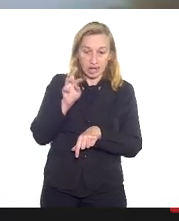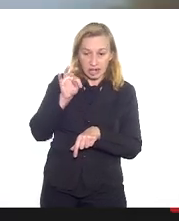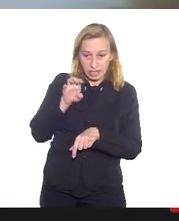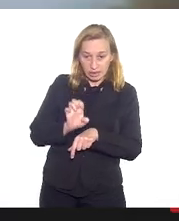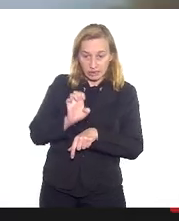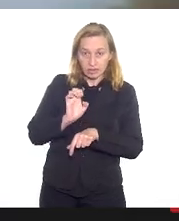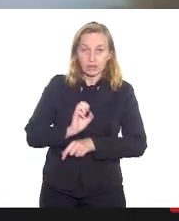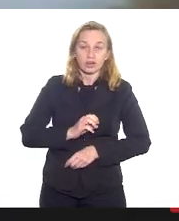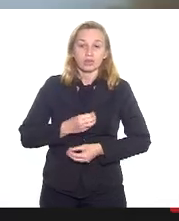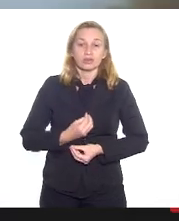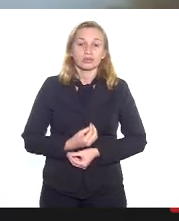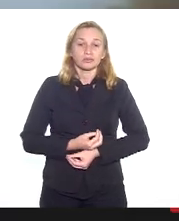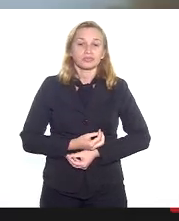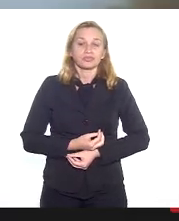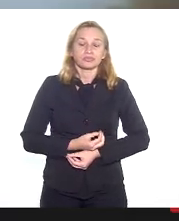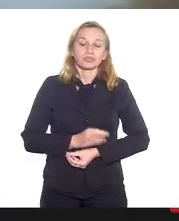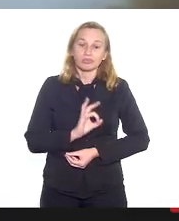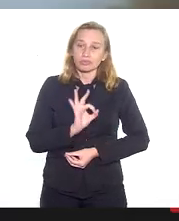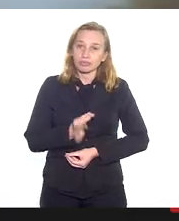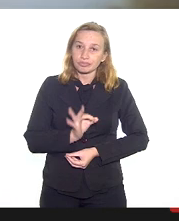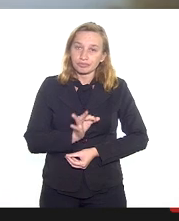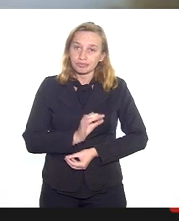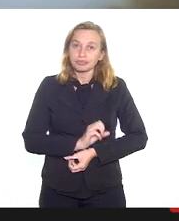que, concomitantemente,